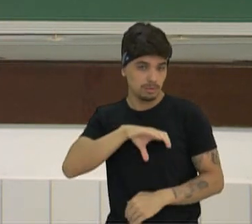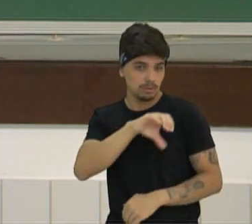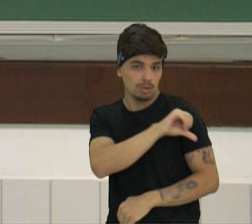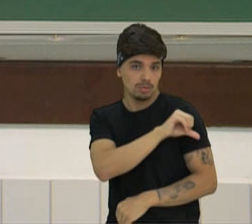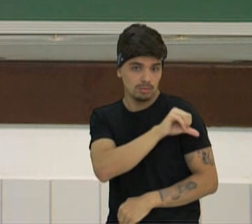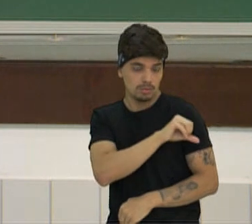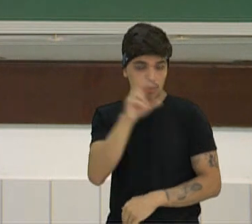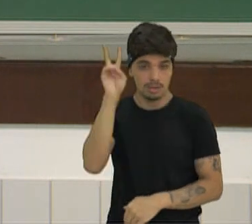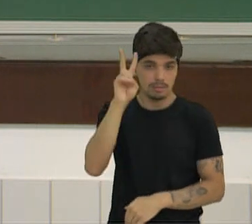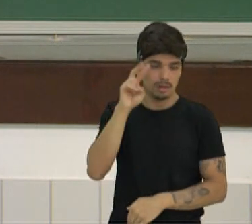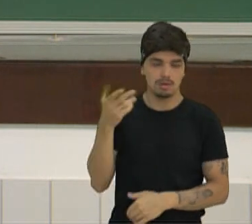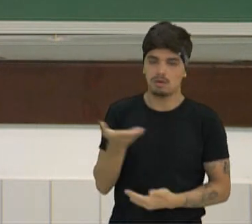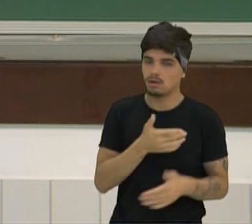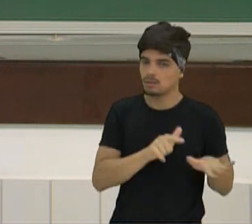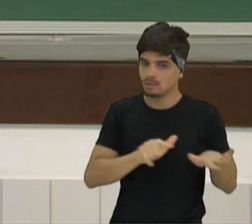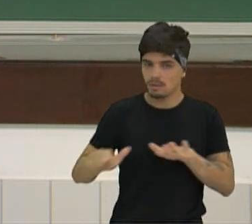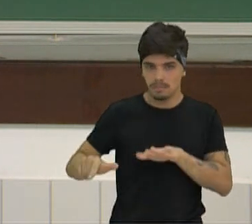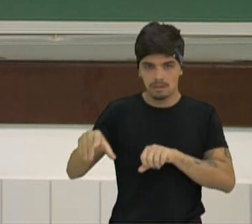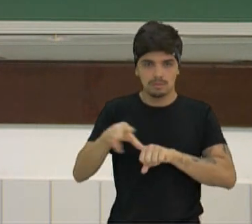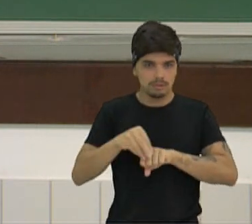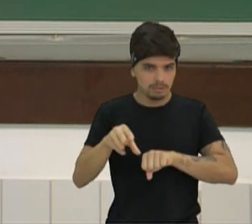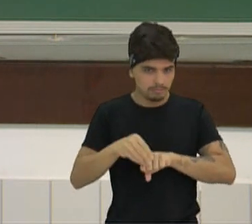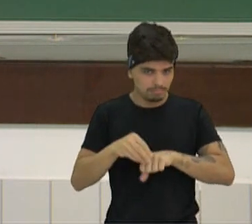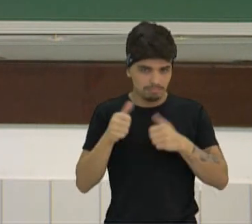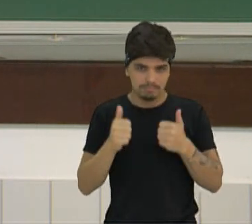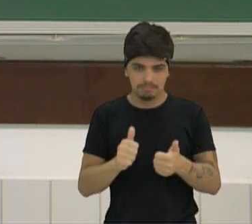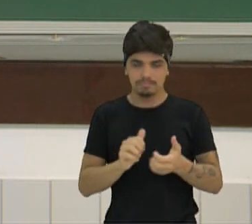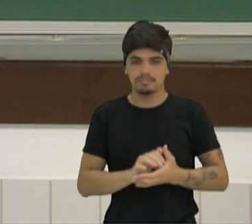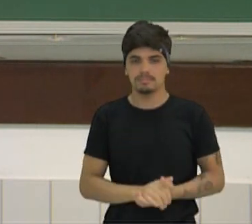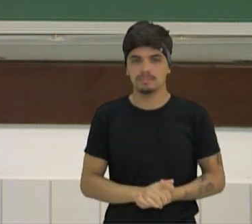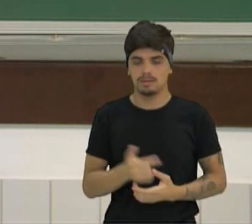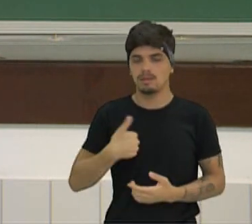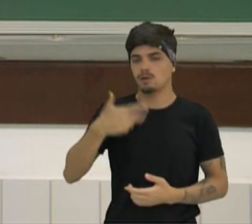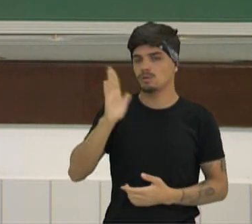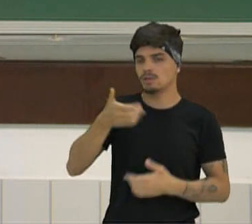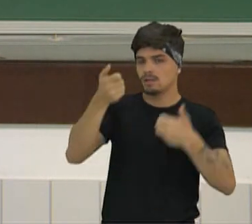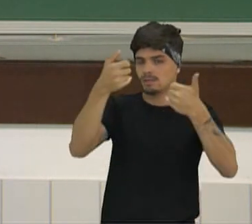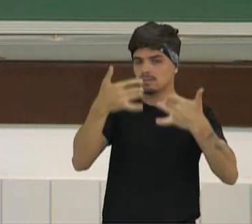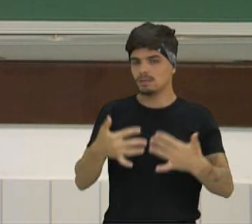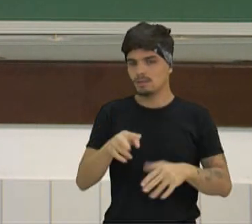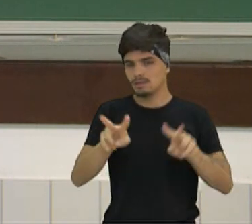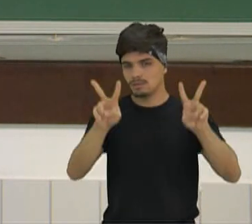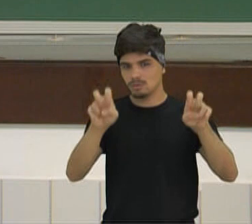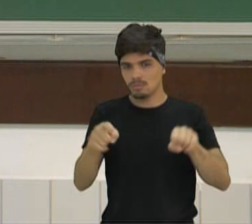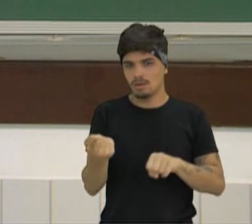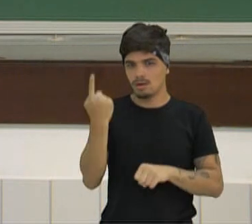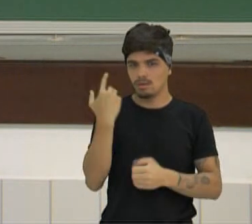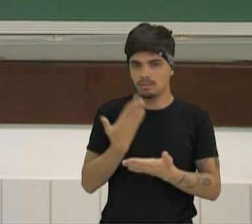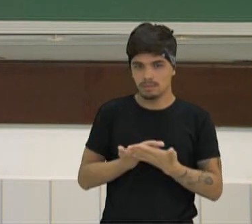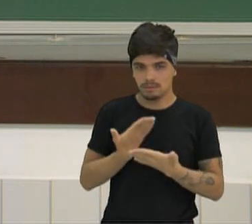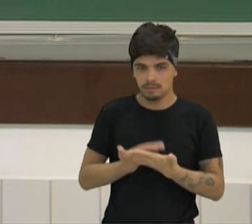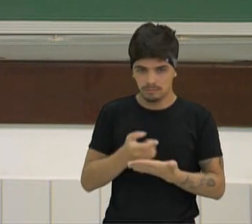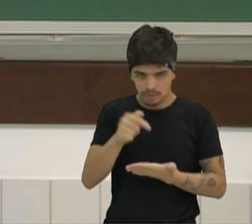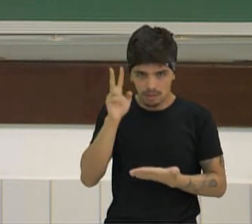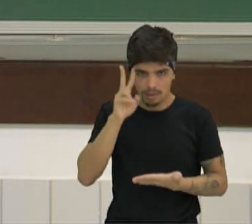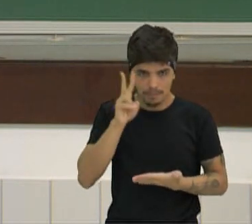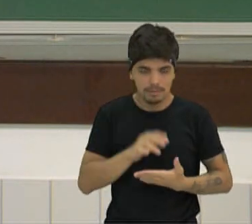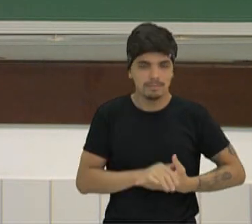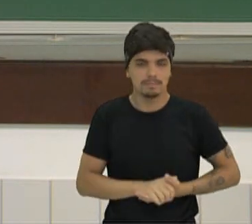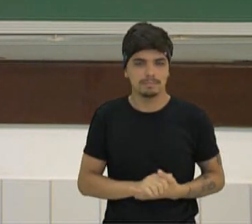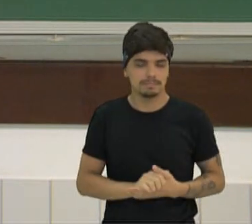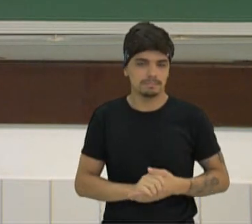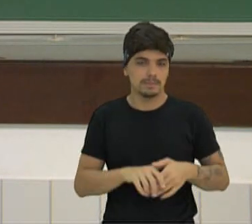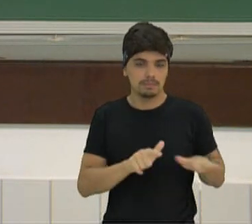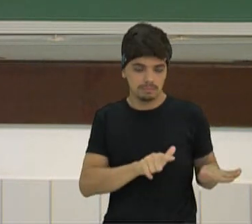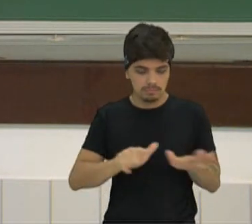Lembrando que nós estamos na semana do conhecimento Eu já falei um pouquinho sobre isso na aula passada você se lembra